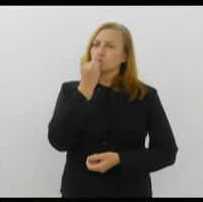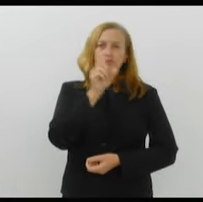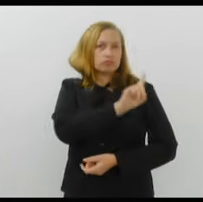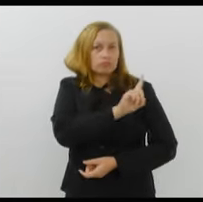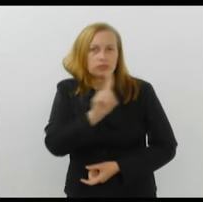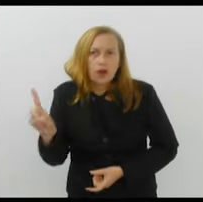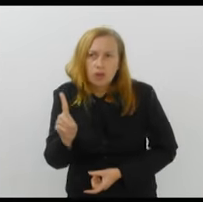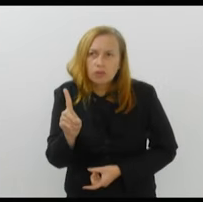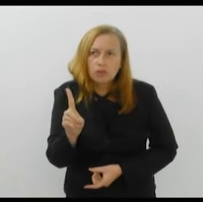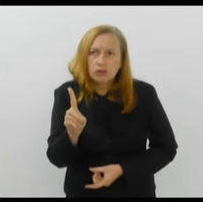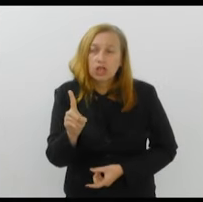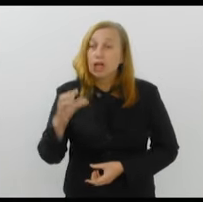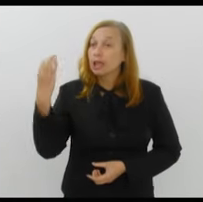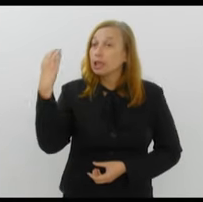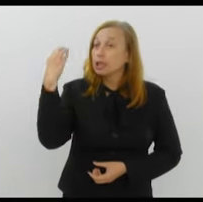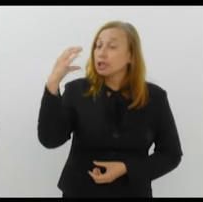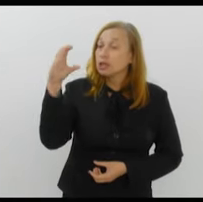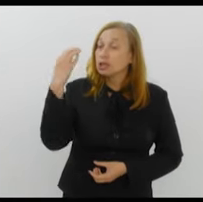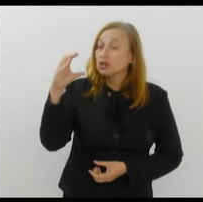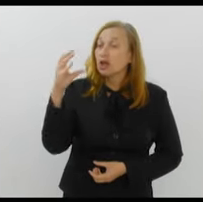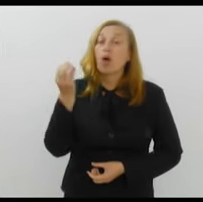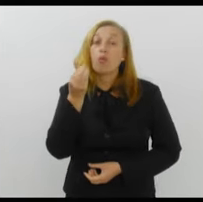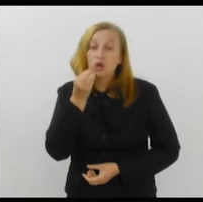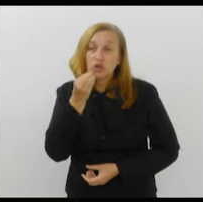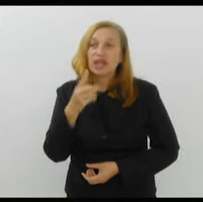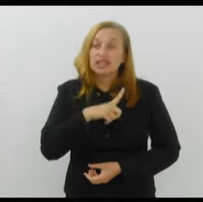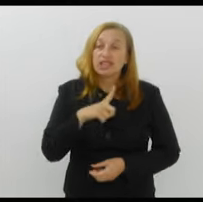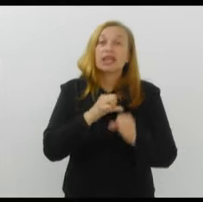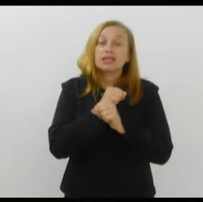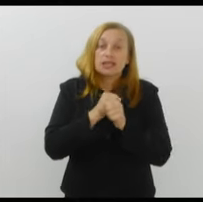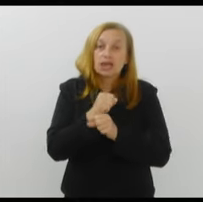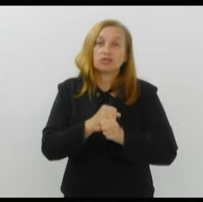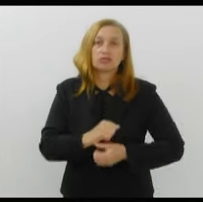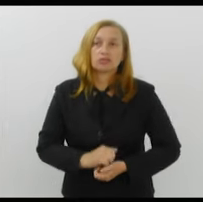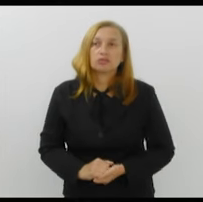disso. Niterói tem uma grande oportunidade esse ano.